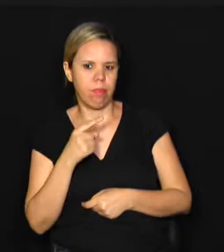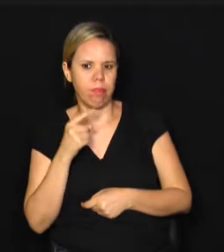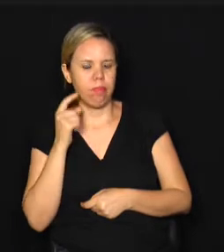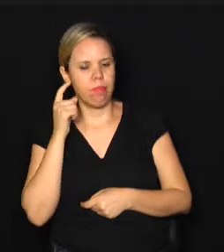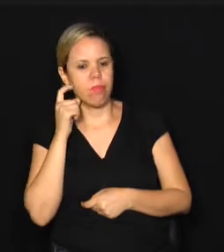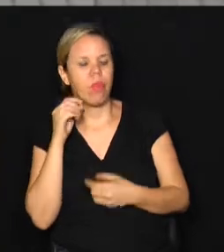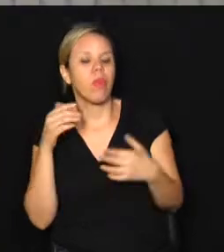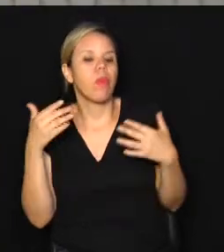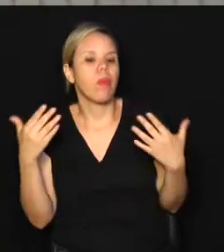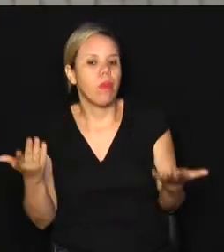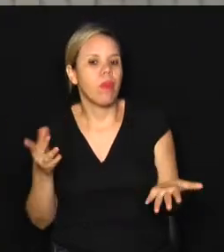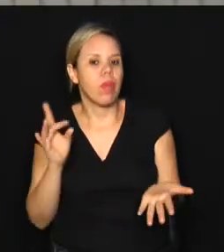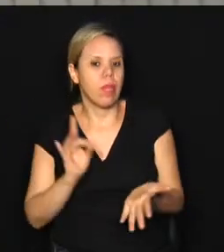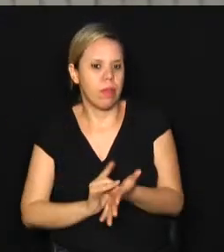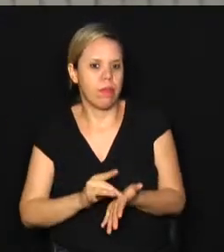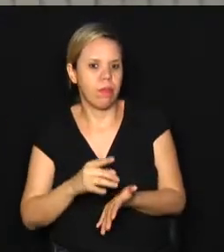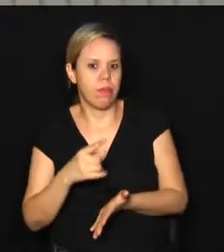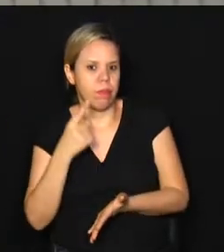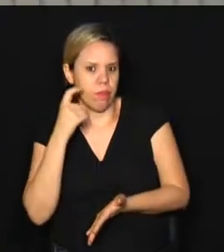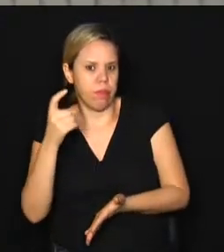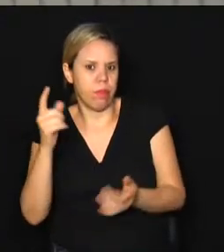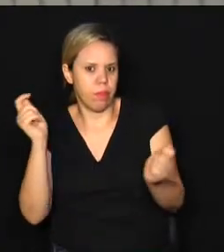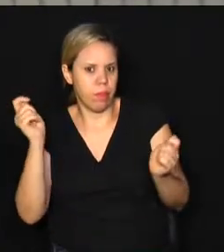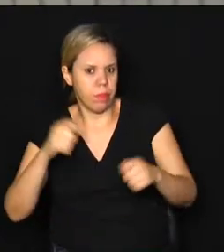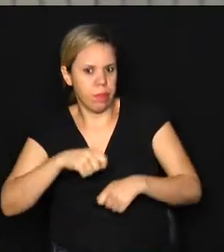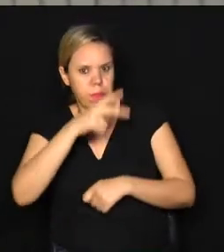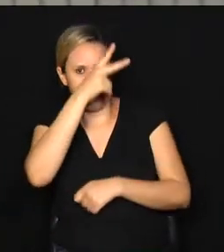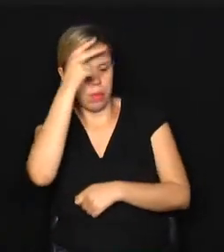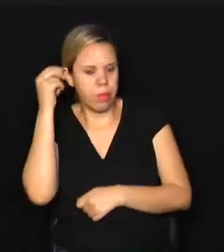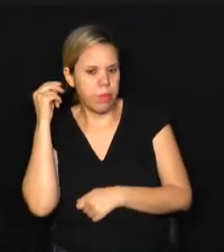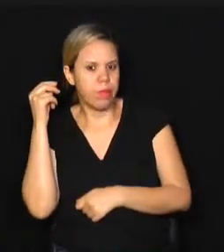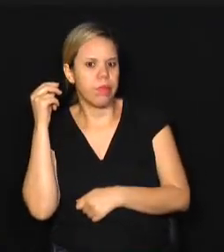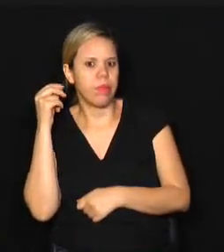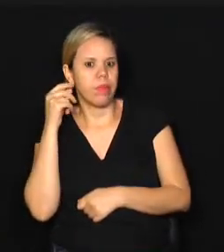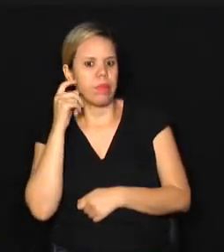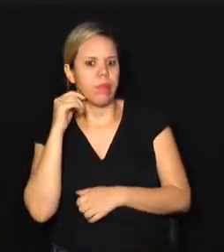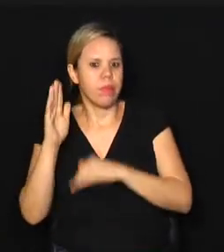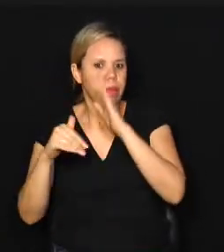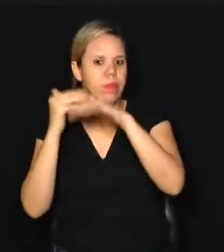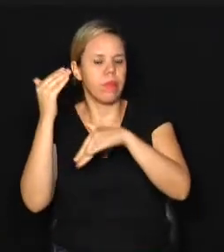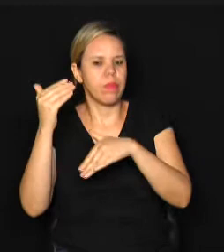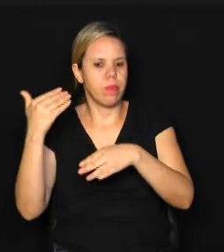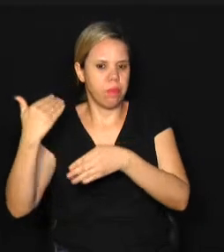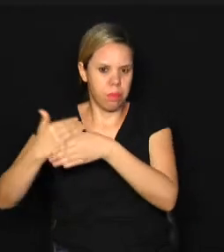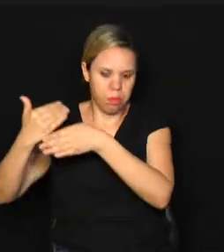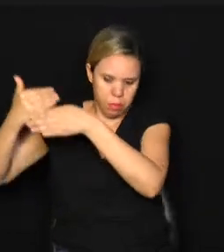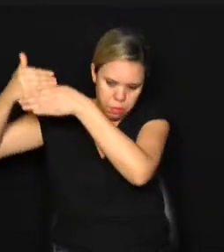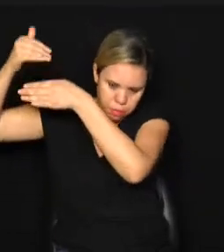que é a verdadeira intenção do poder público na construção desta barragem,